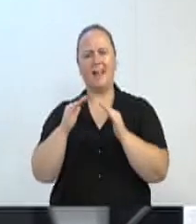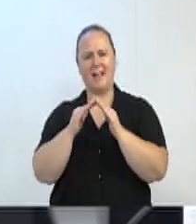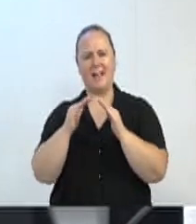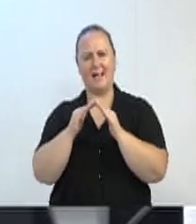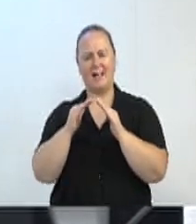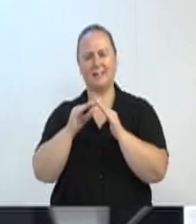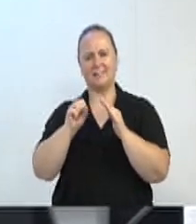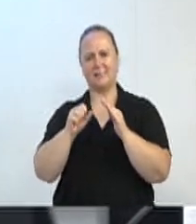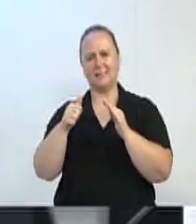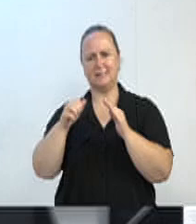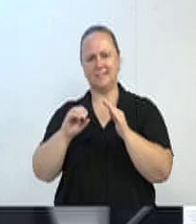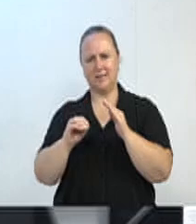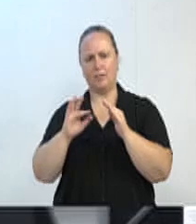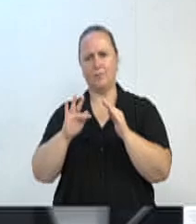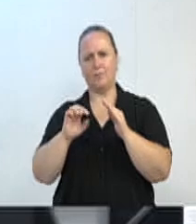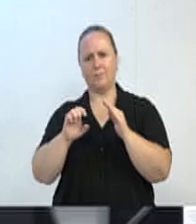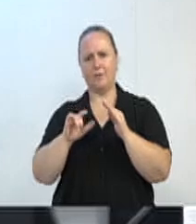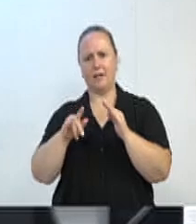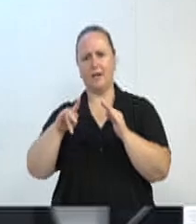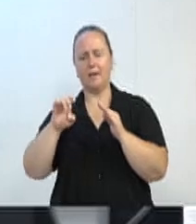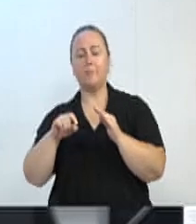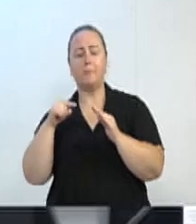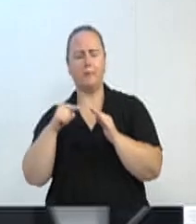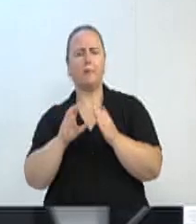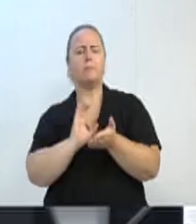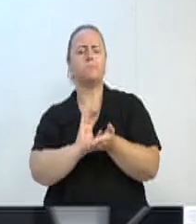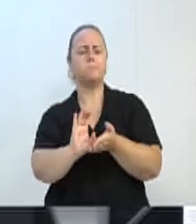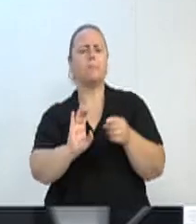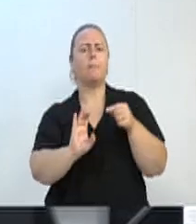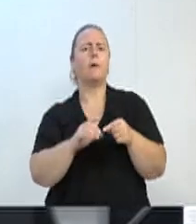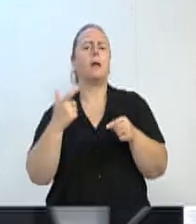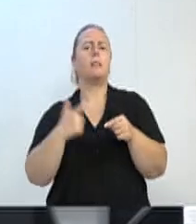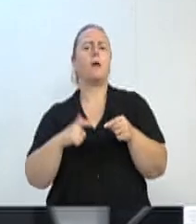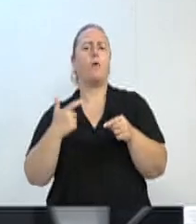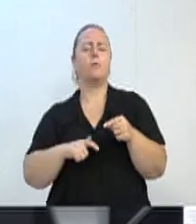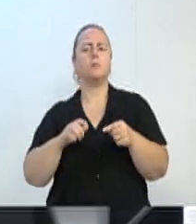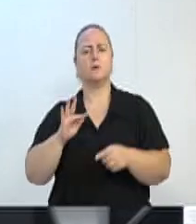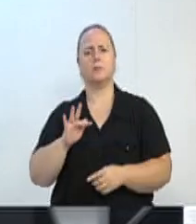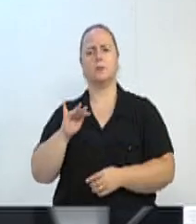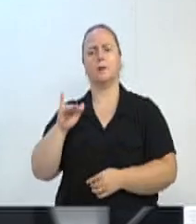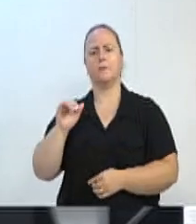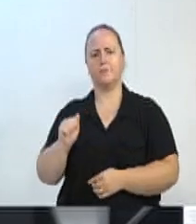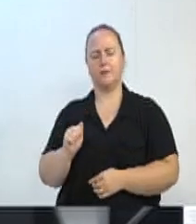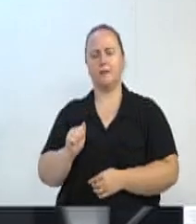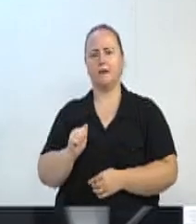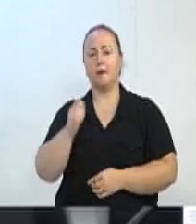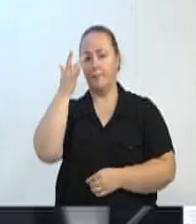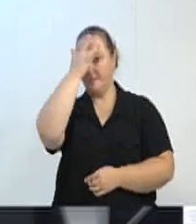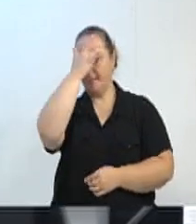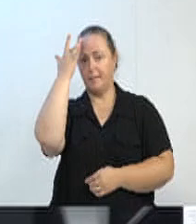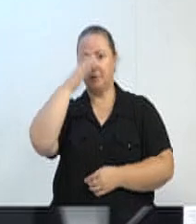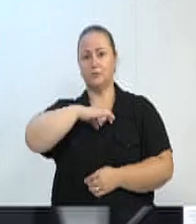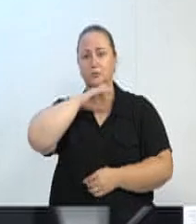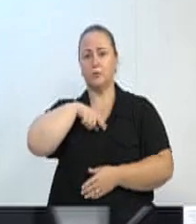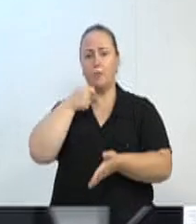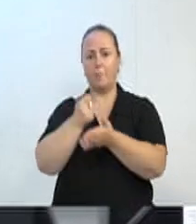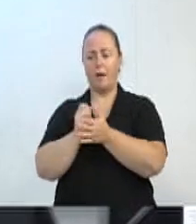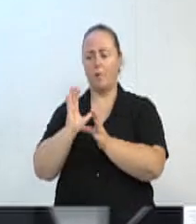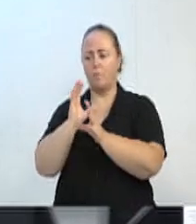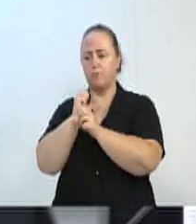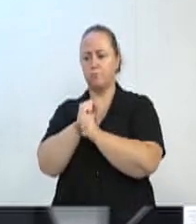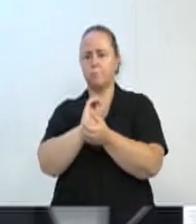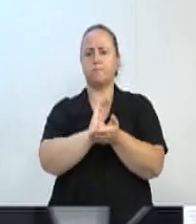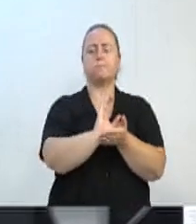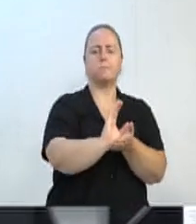são abastecidas por conta do Fio né que é contribuição e pode renovar as pessoas Então é importante que de fato prefeitura faça uma varredura